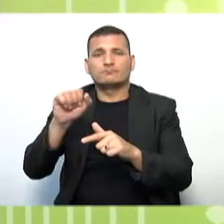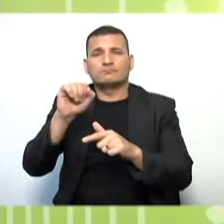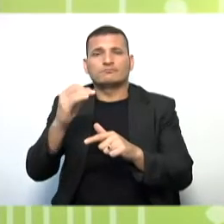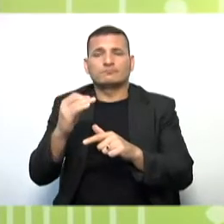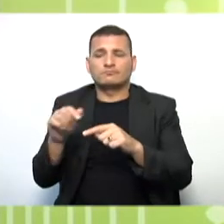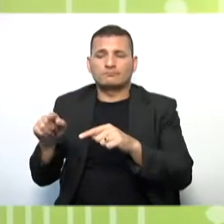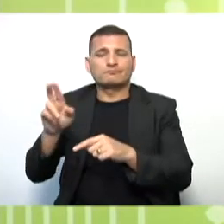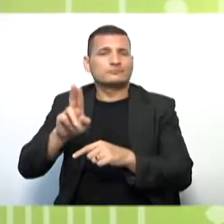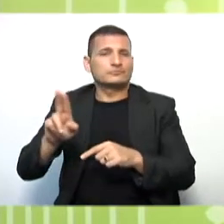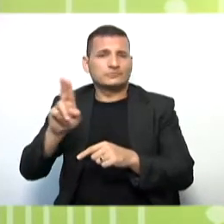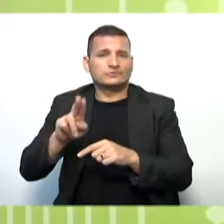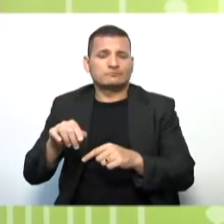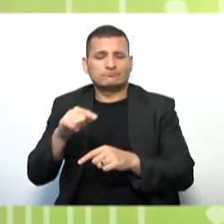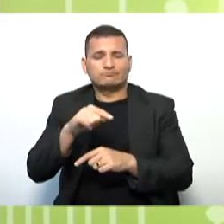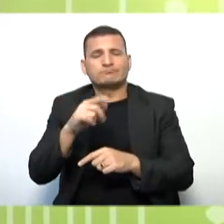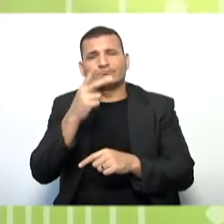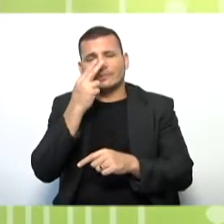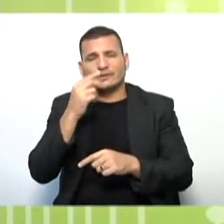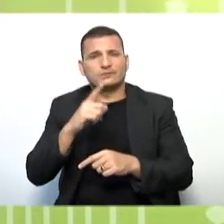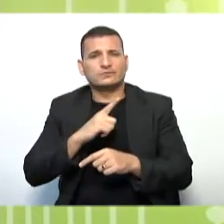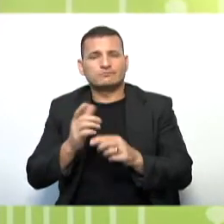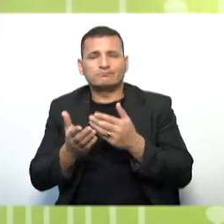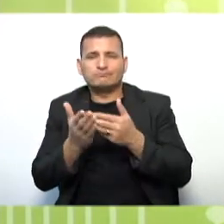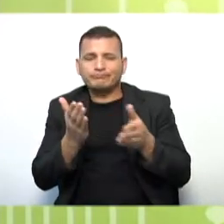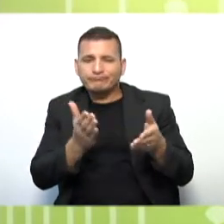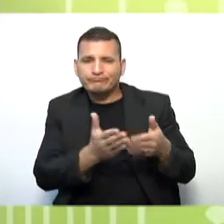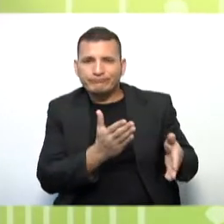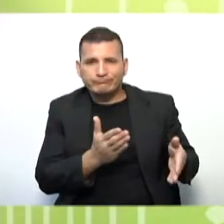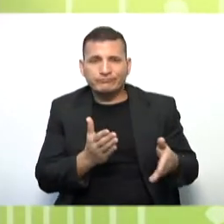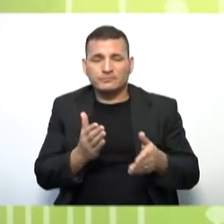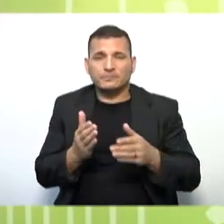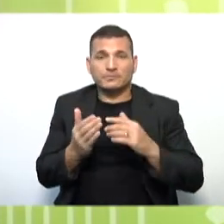gente tem um desperdício, né? Por outro lado, o